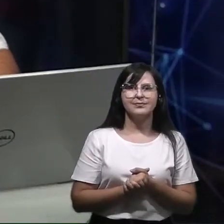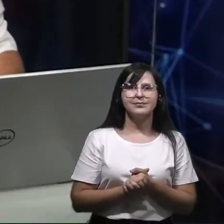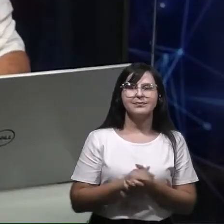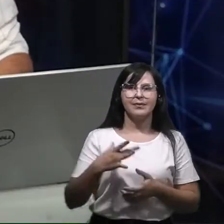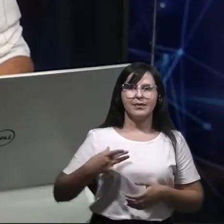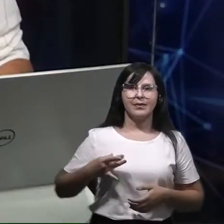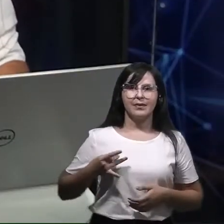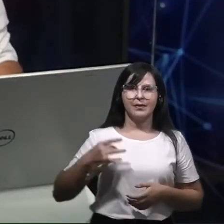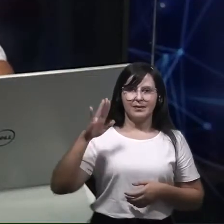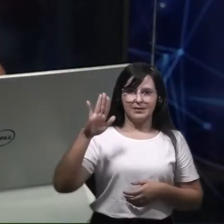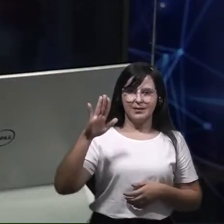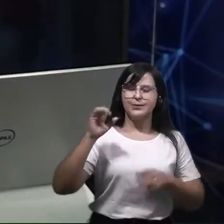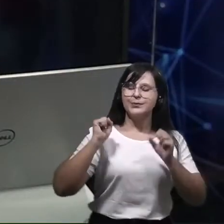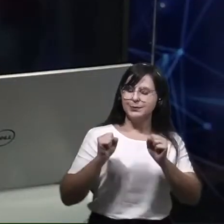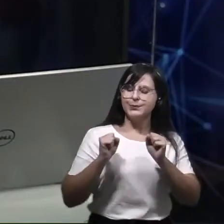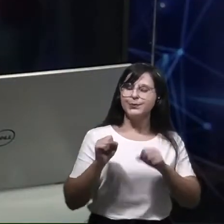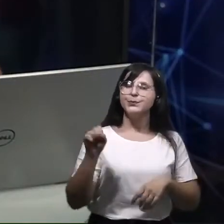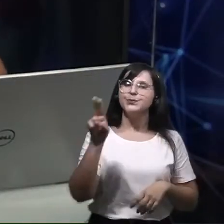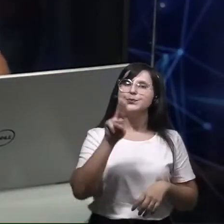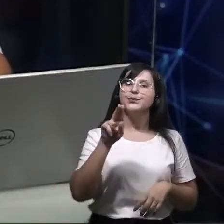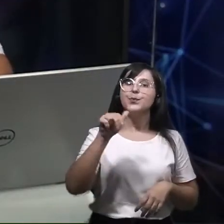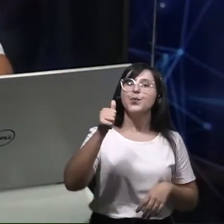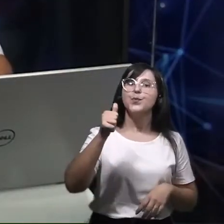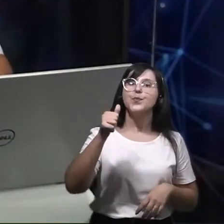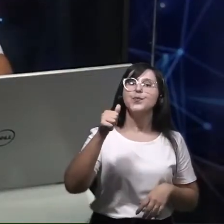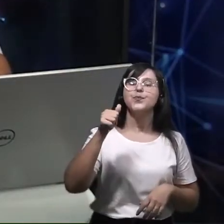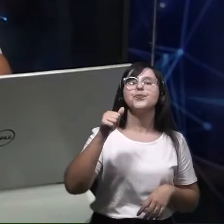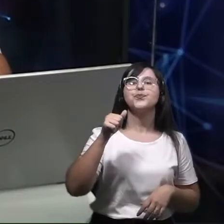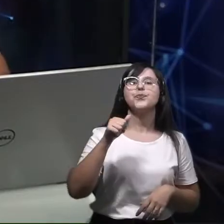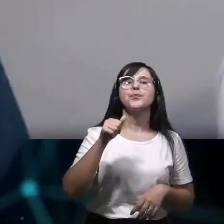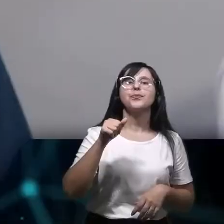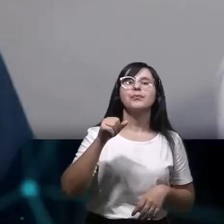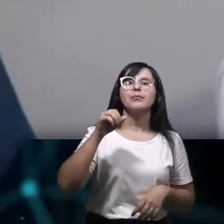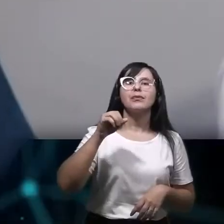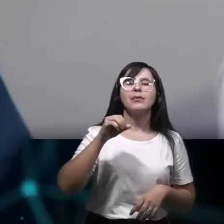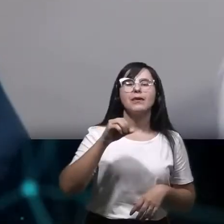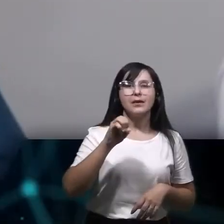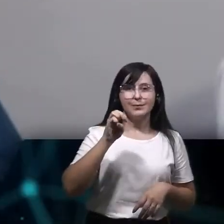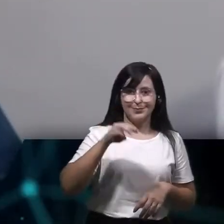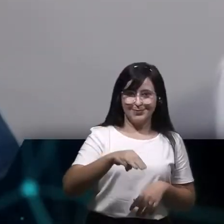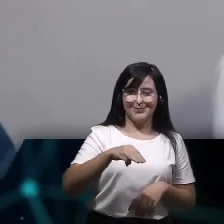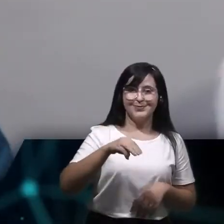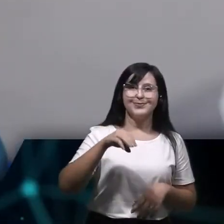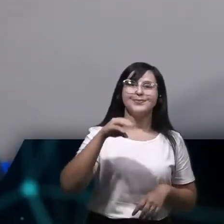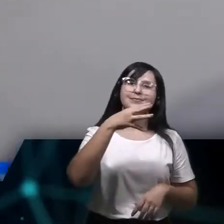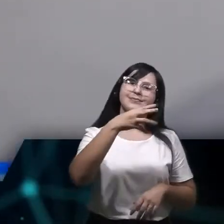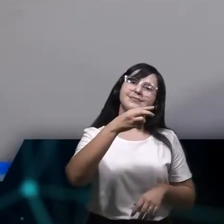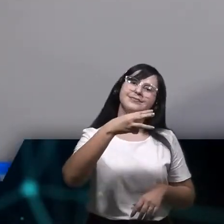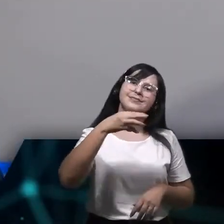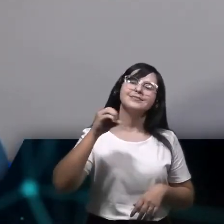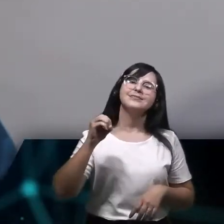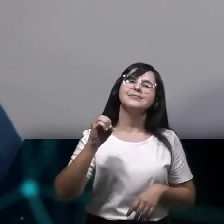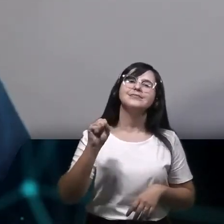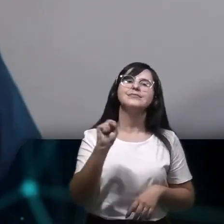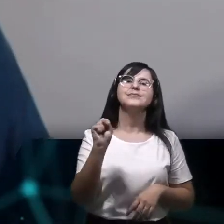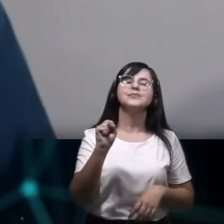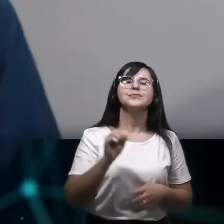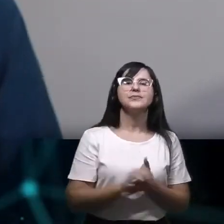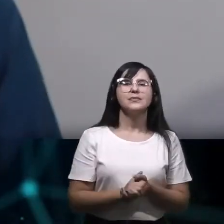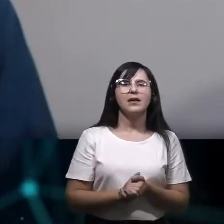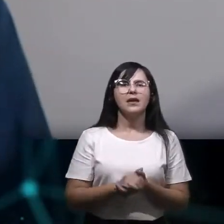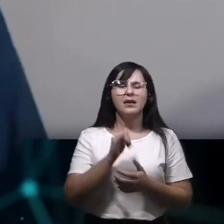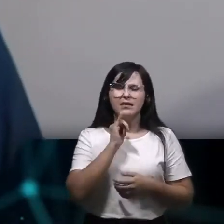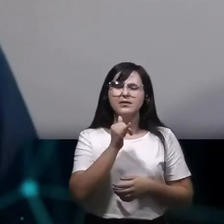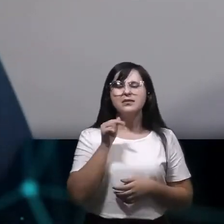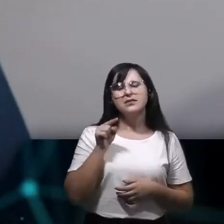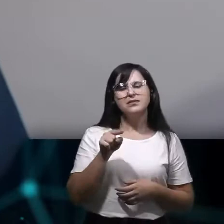Candidato Josivaldo, dispõe do tempo de 1 minuto e 30 segundos para a resposta. Eu queria dizer ao candidato Marcel que eu sempre